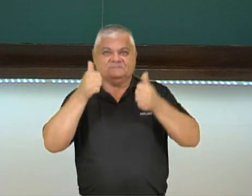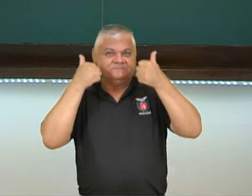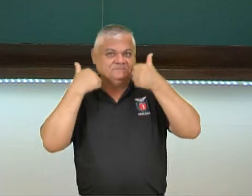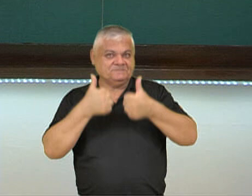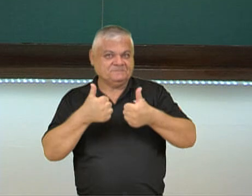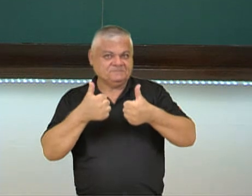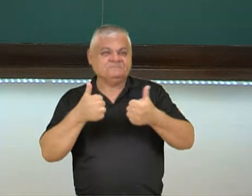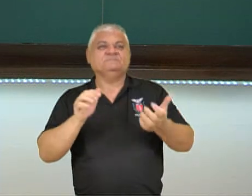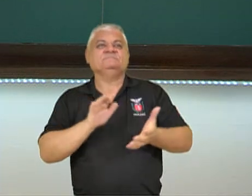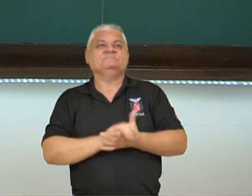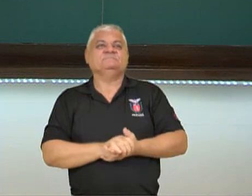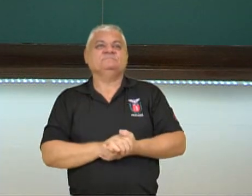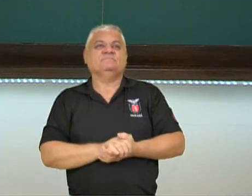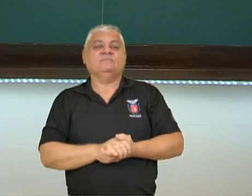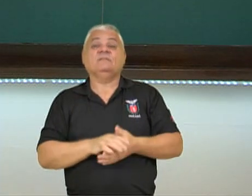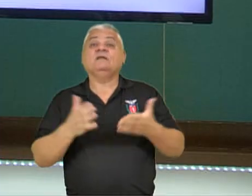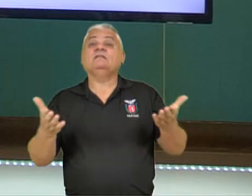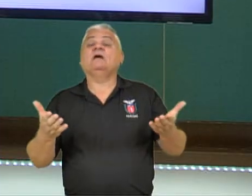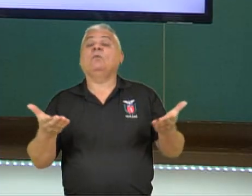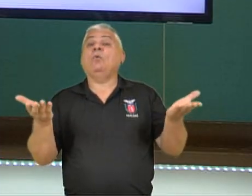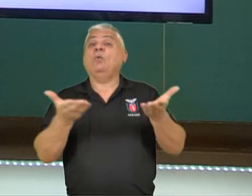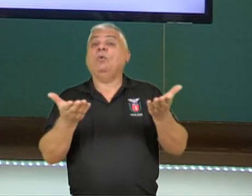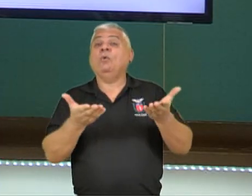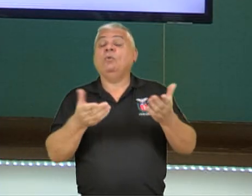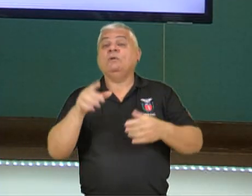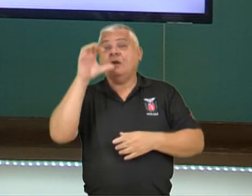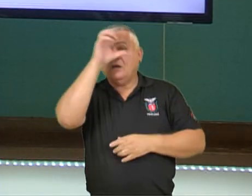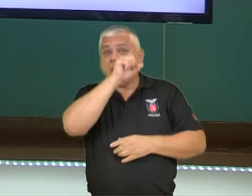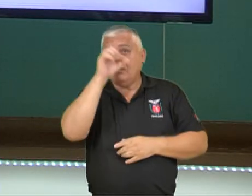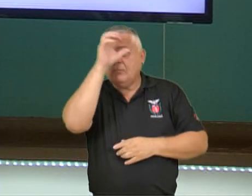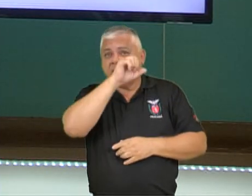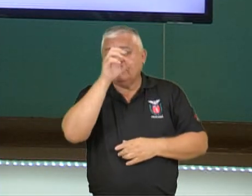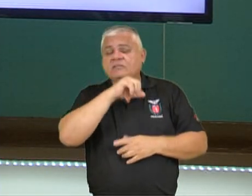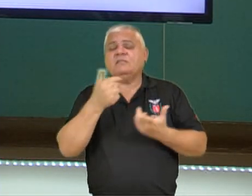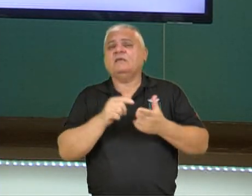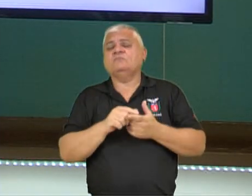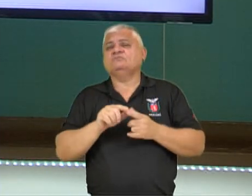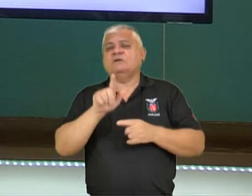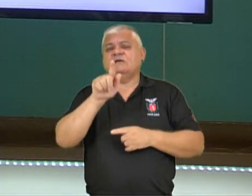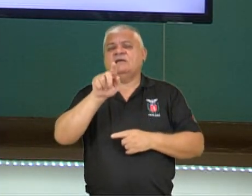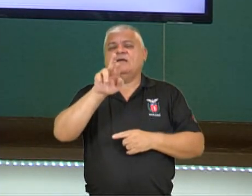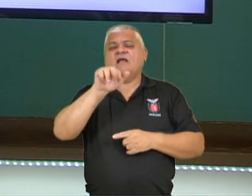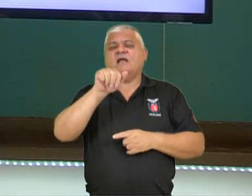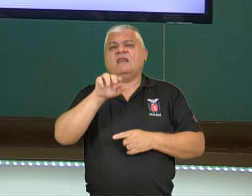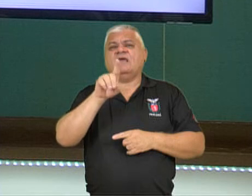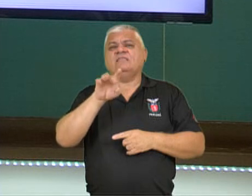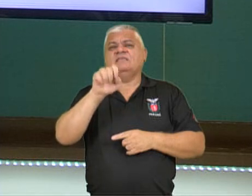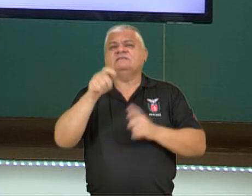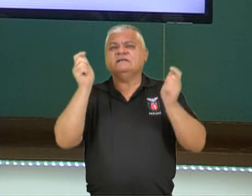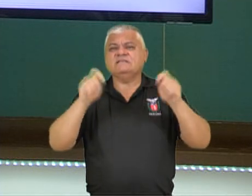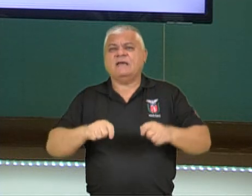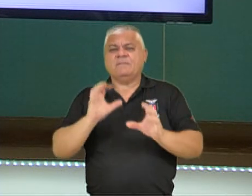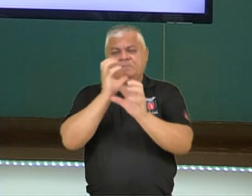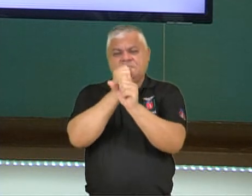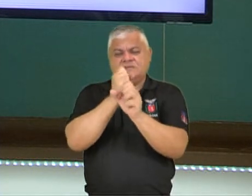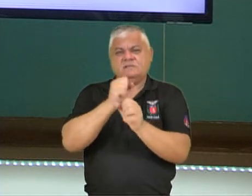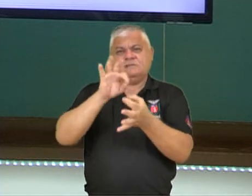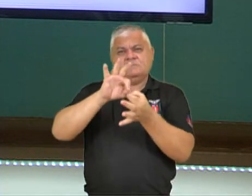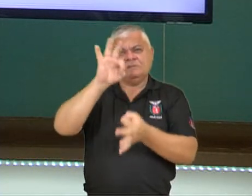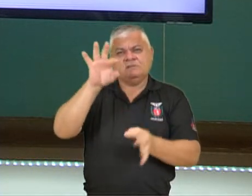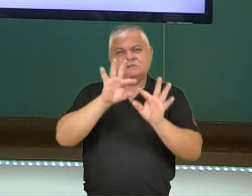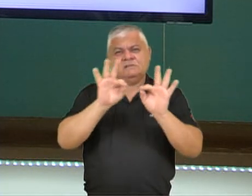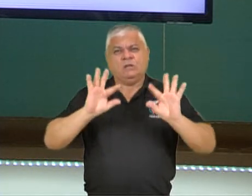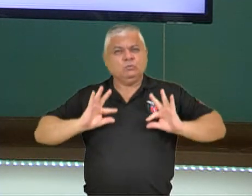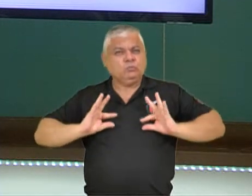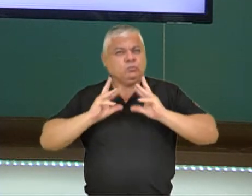Beleza? Então, nessa aula vimos que as grandezas físicas é tudo que pode ser quantificado, meus amados. As grandezas